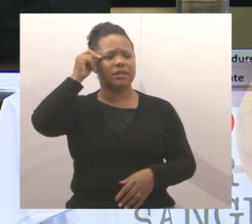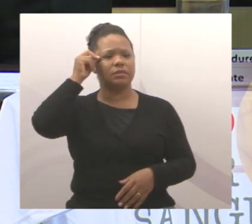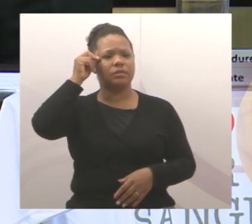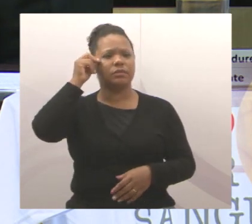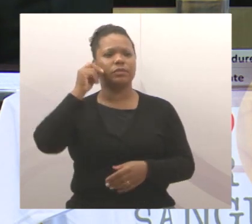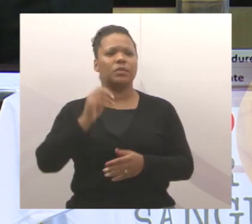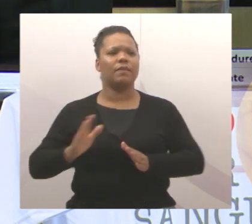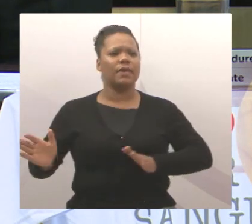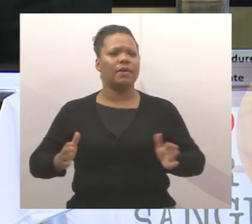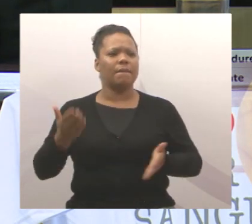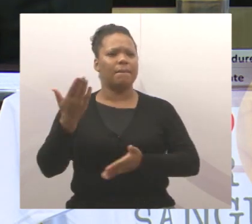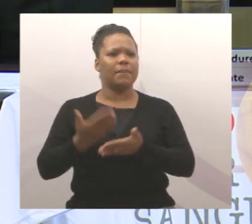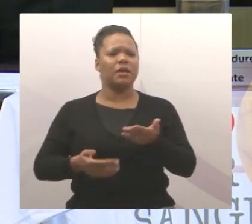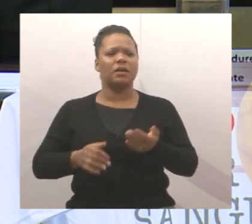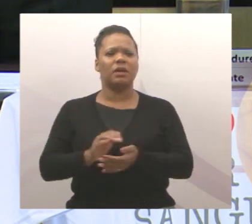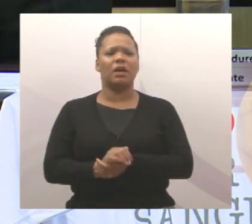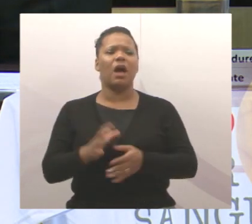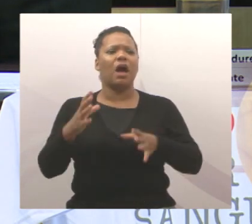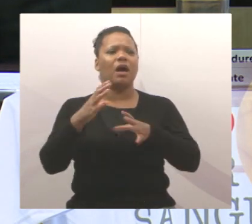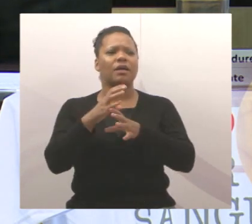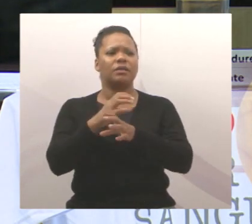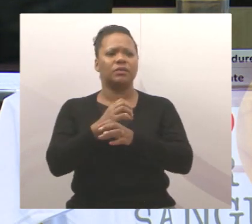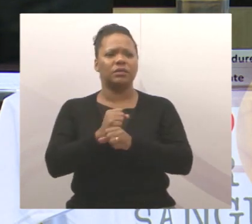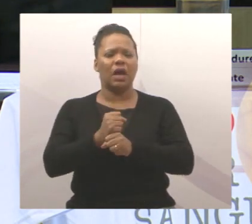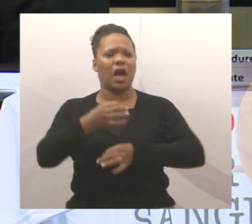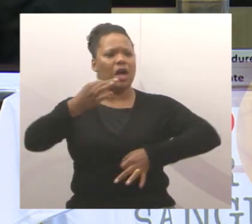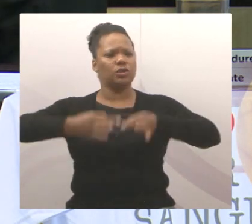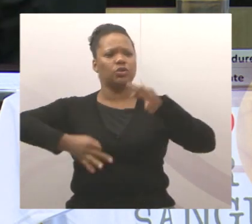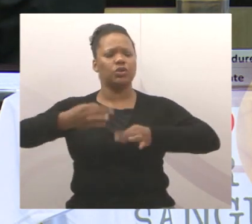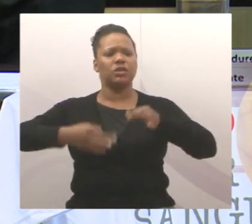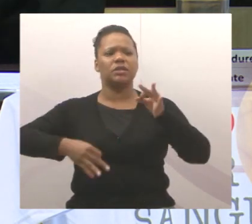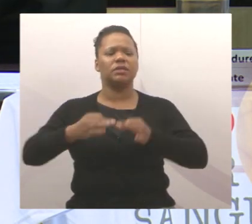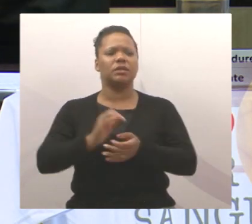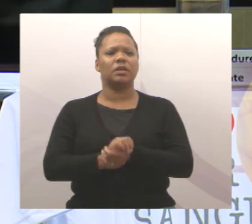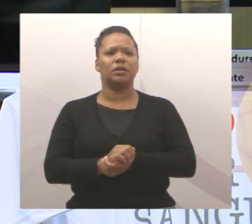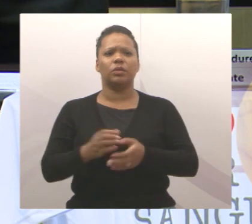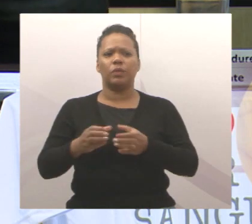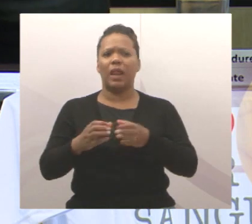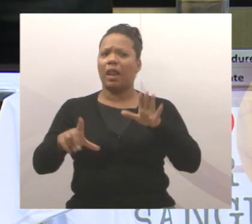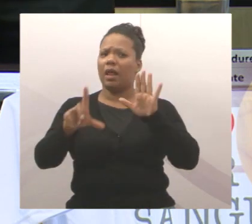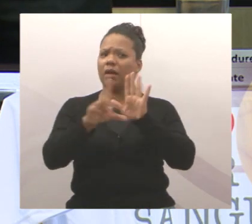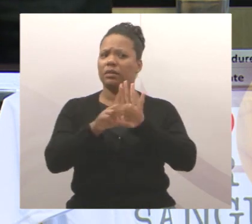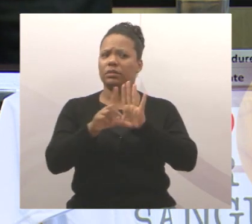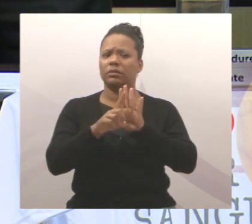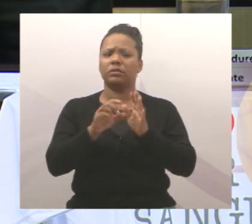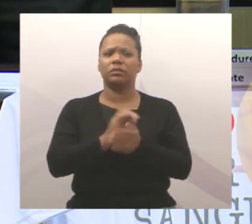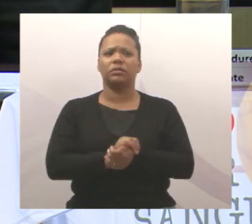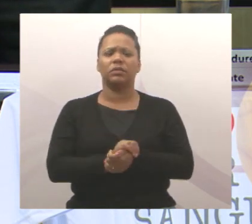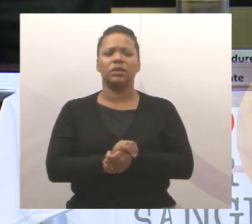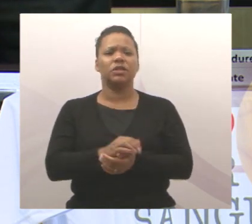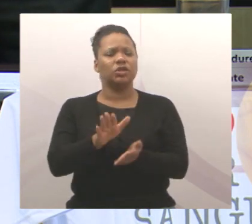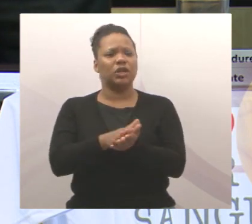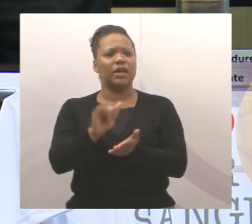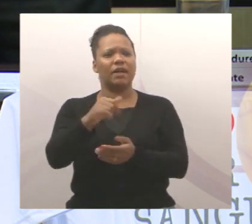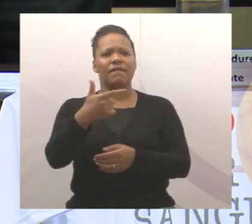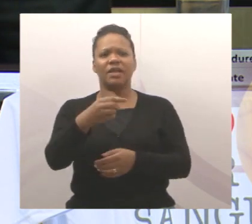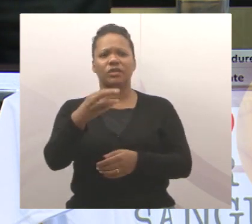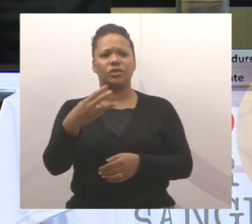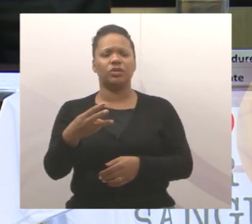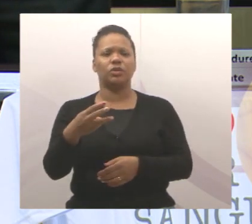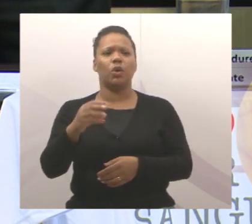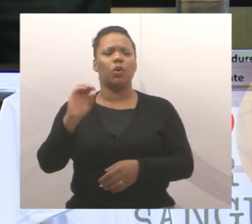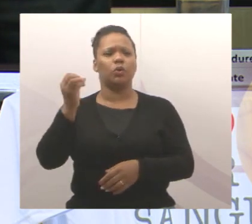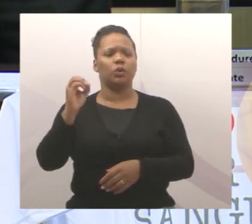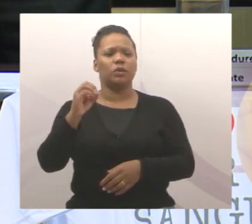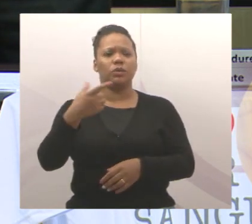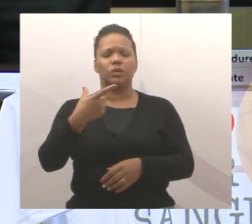caso, seja comunicado o resultado à Justiça Eleitoral. Pede deferimento, Jacareí, 23 de outubro